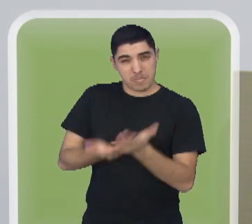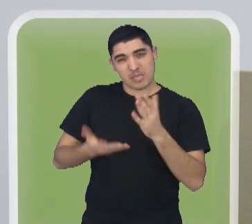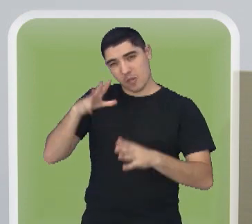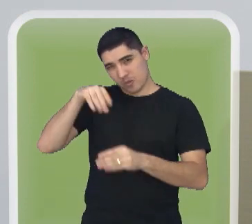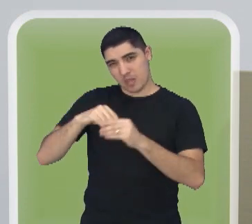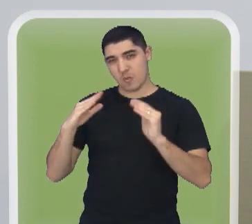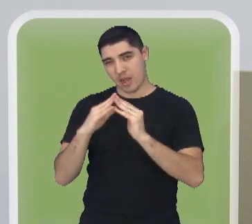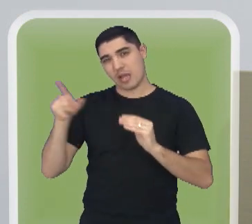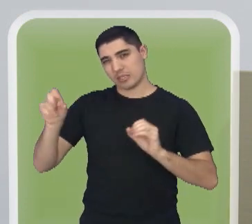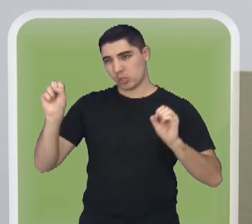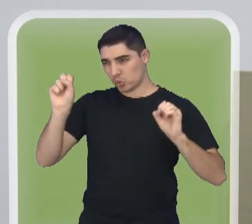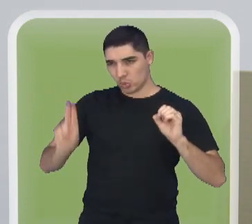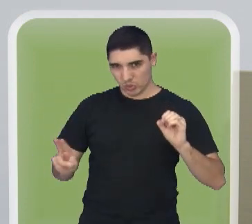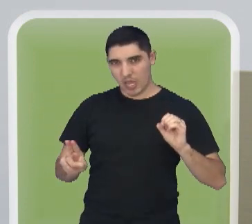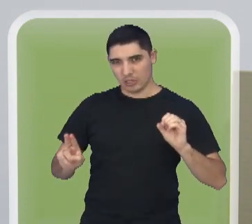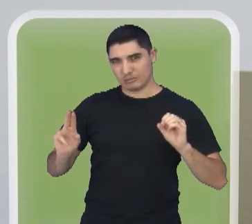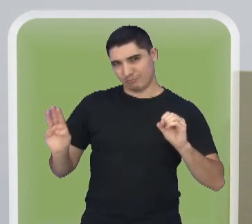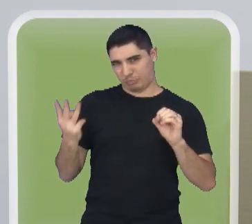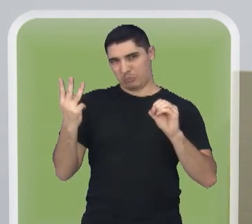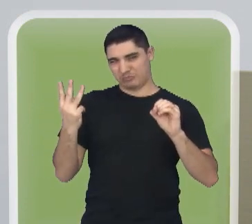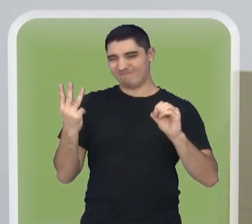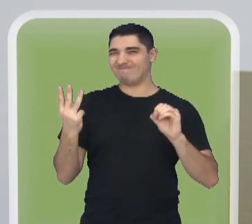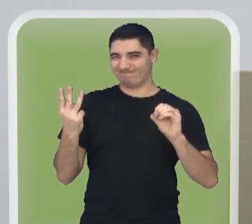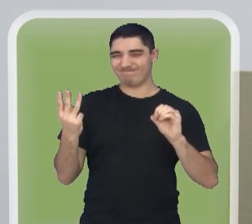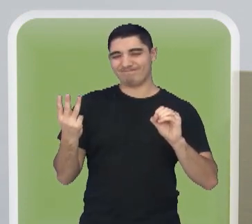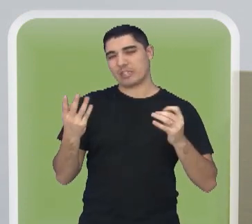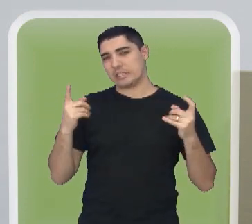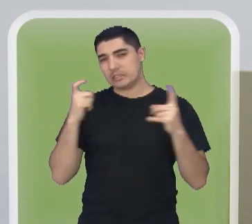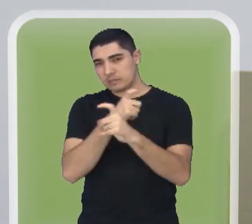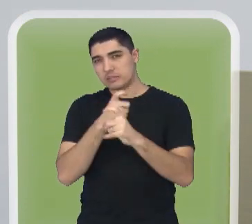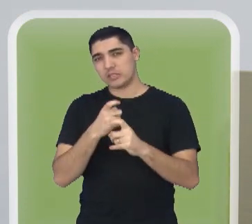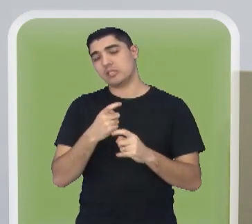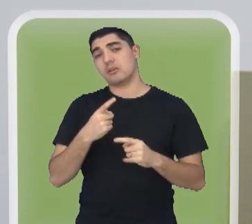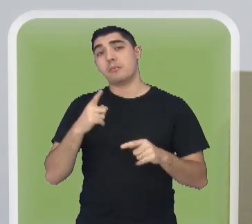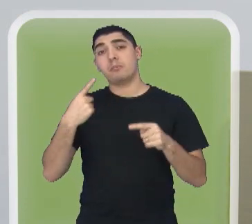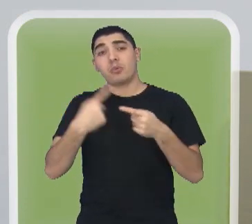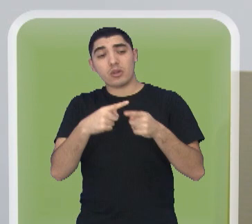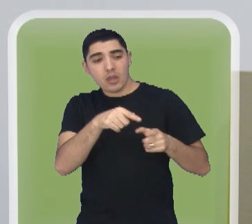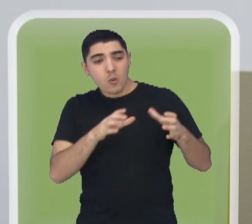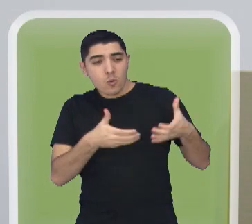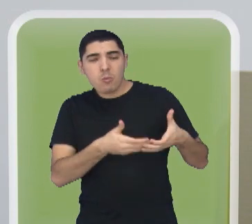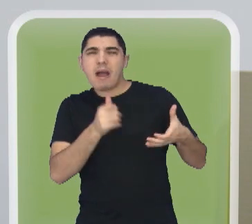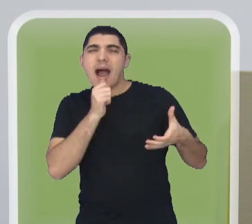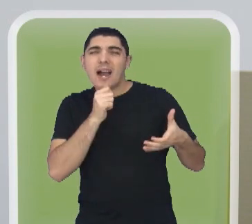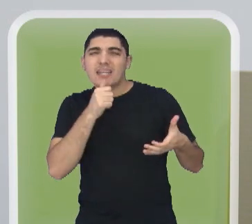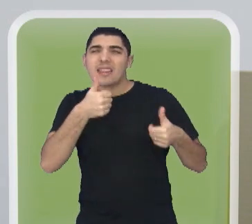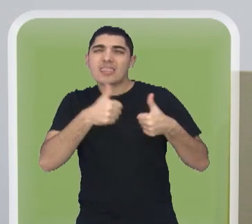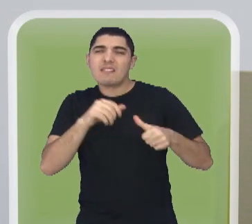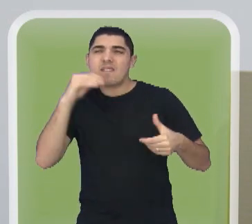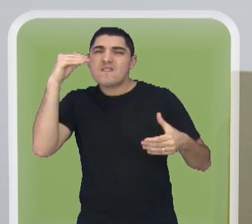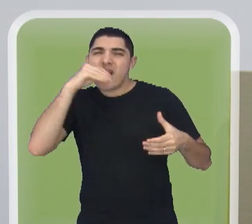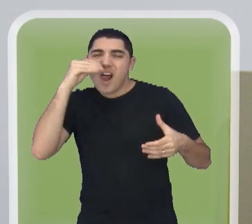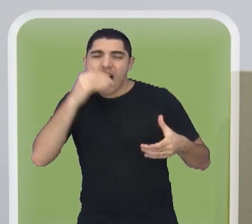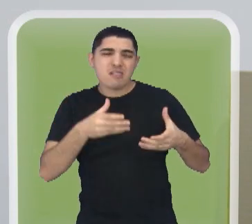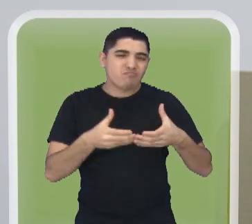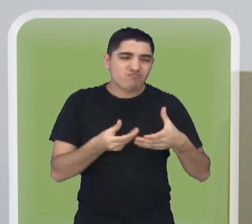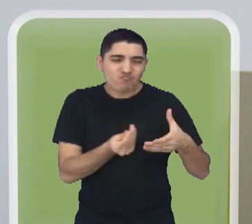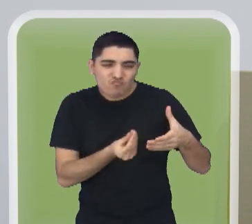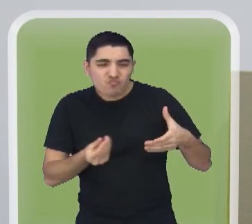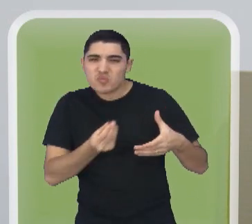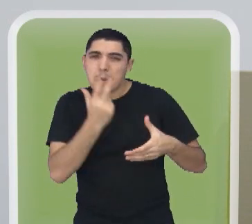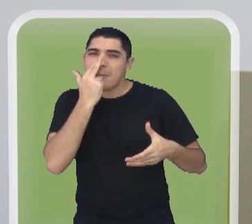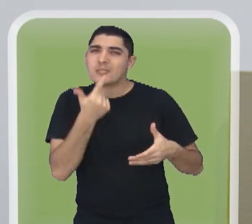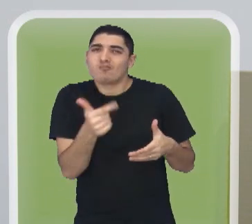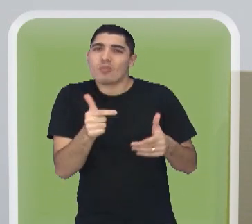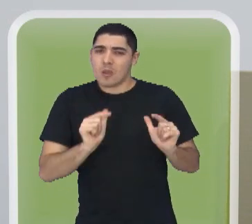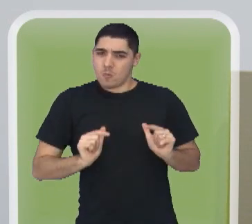tomar a decisão. Não só pelo resultado, mas eu acho que pelo desempenho que o time estava mostrando, né? Nós